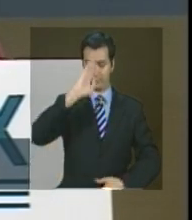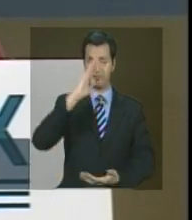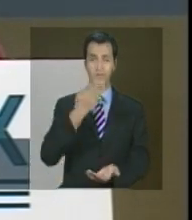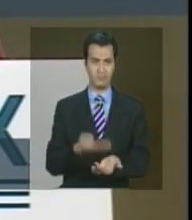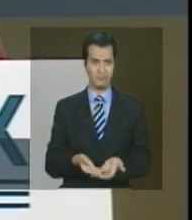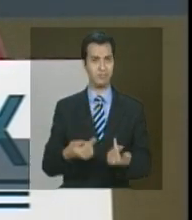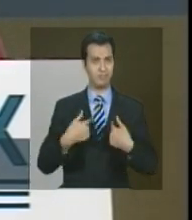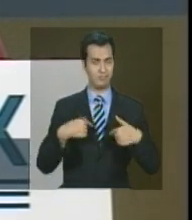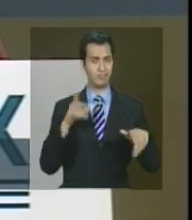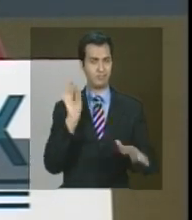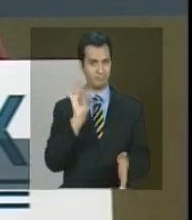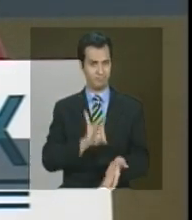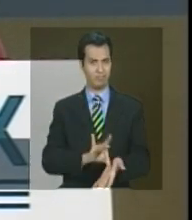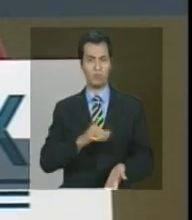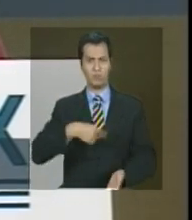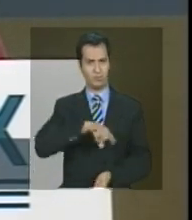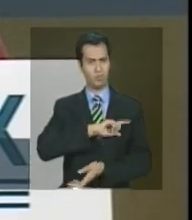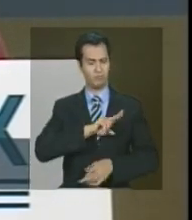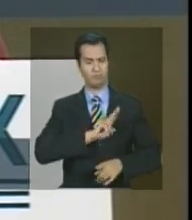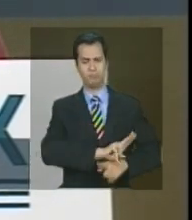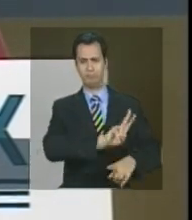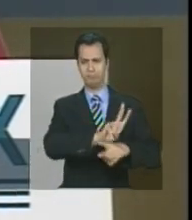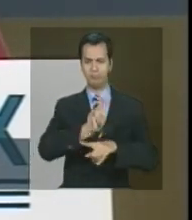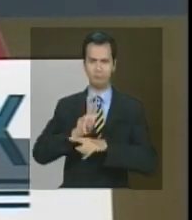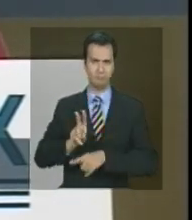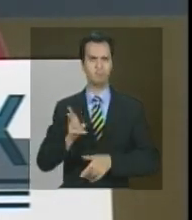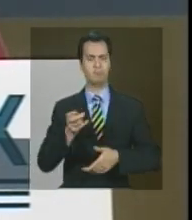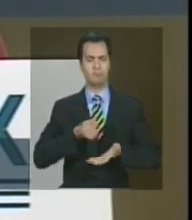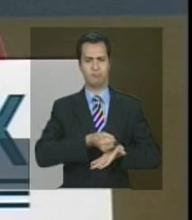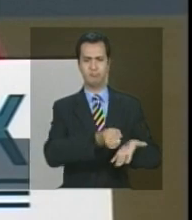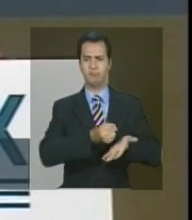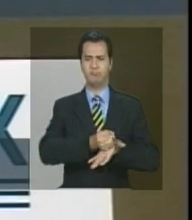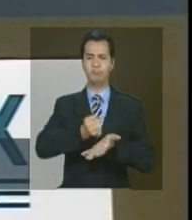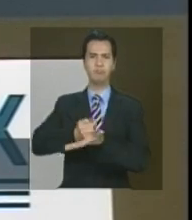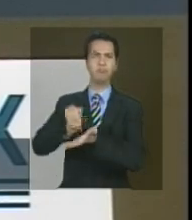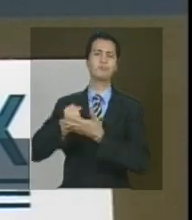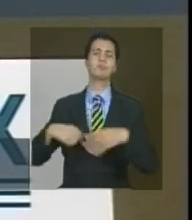certeza, toda a atenção e todo o suporte.